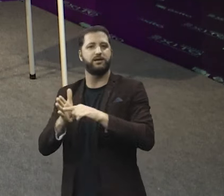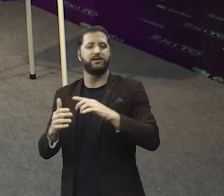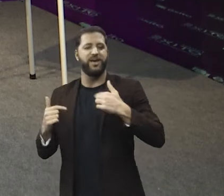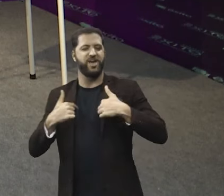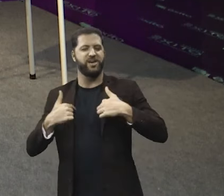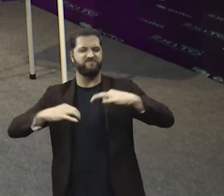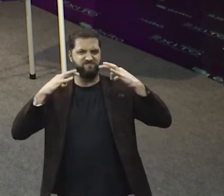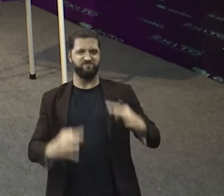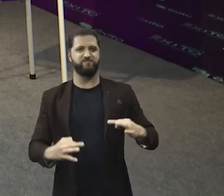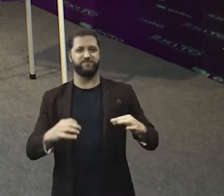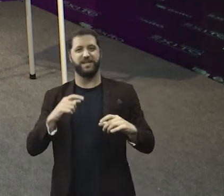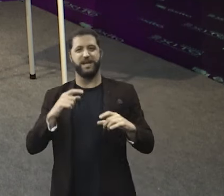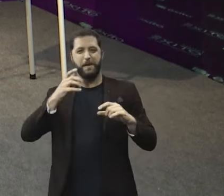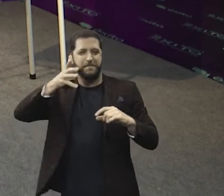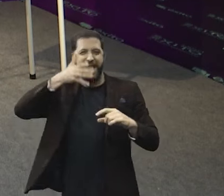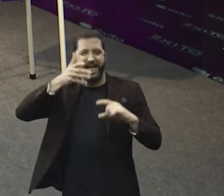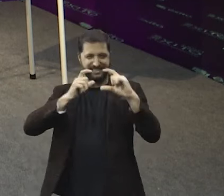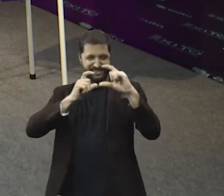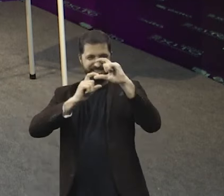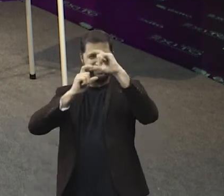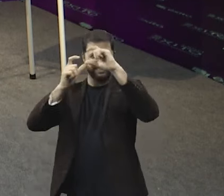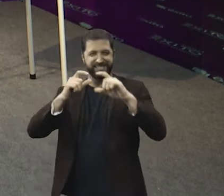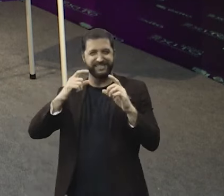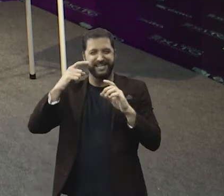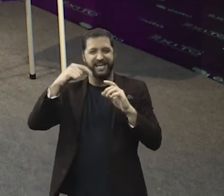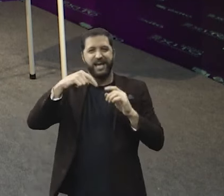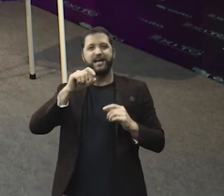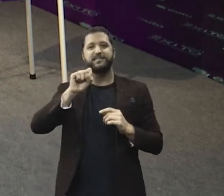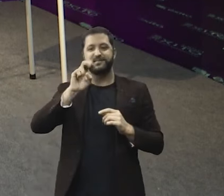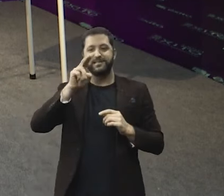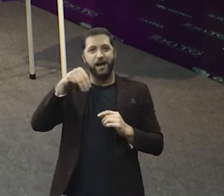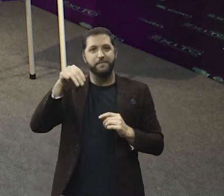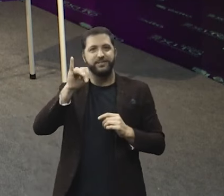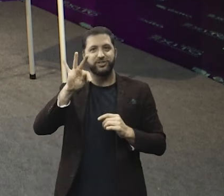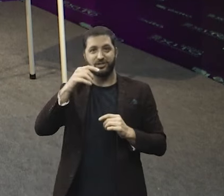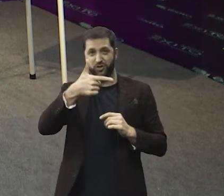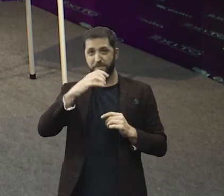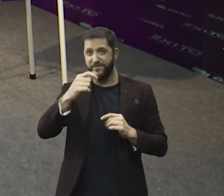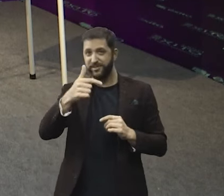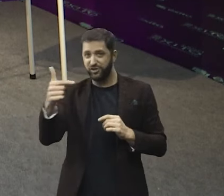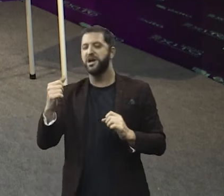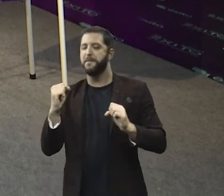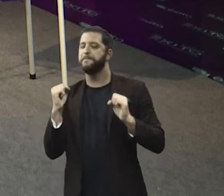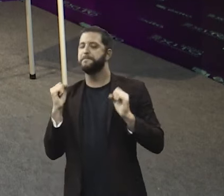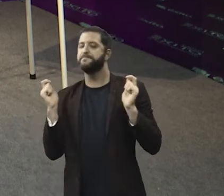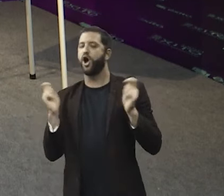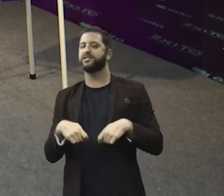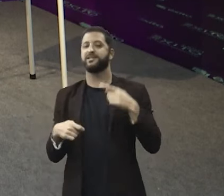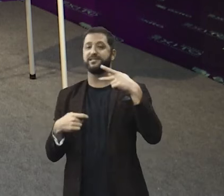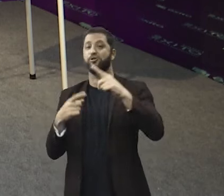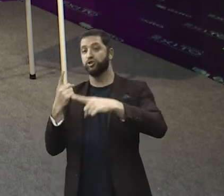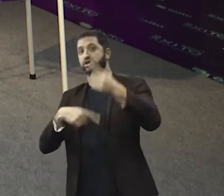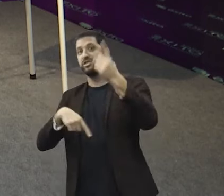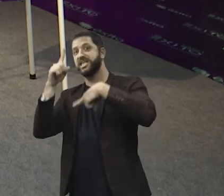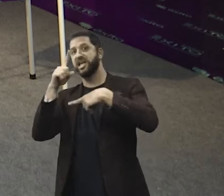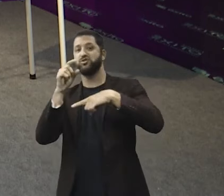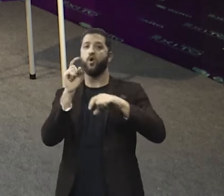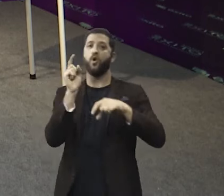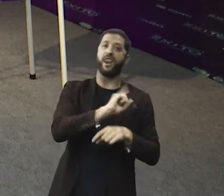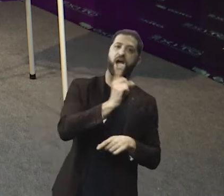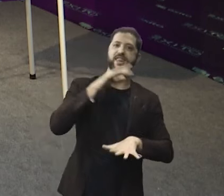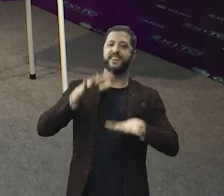empreendedorismo de 2 22 pode ser o limar entre o teu sucesso e o teu fracasso talvez